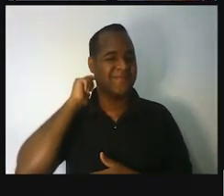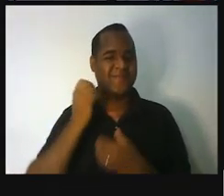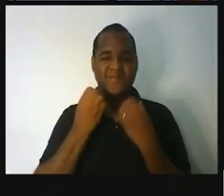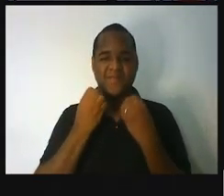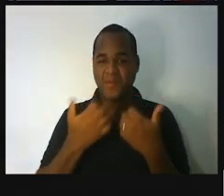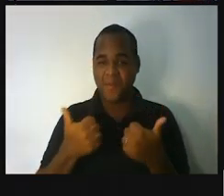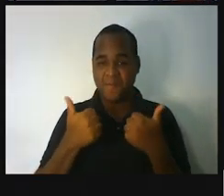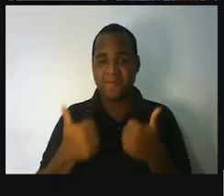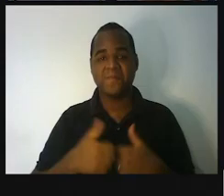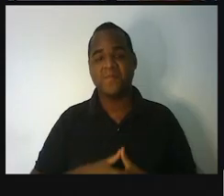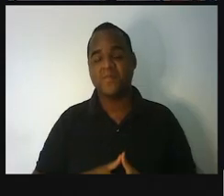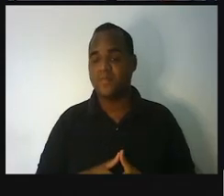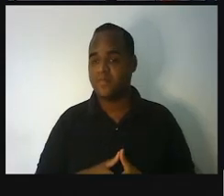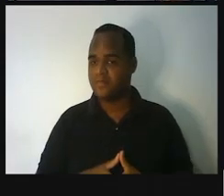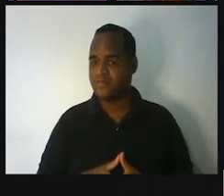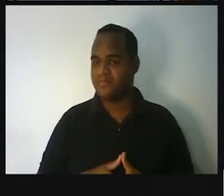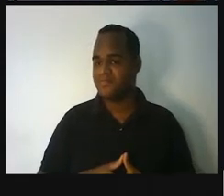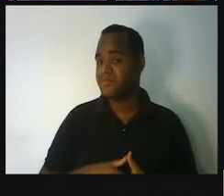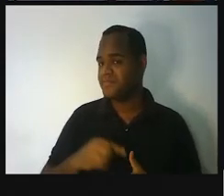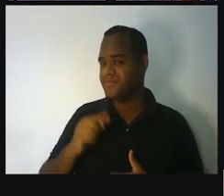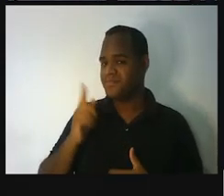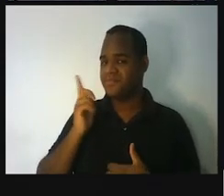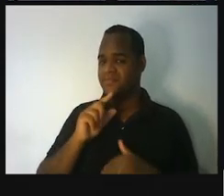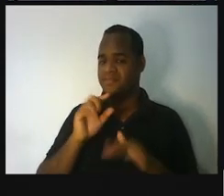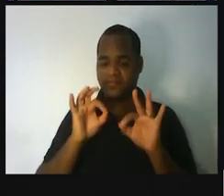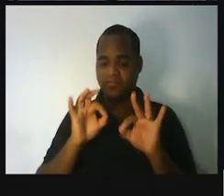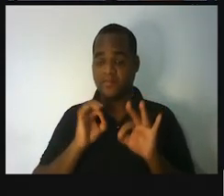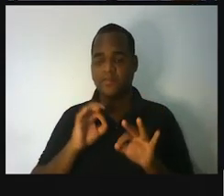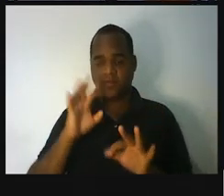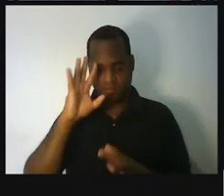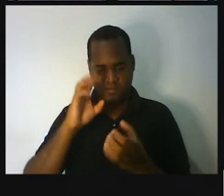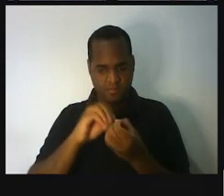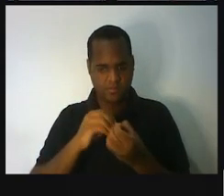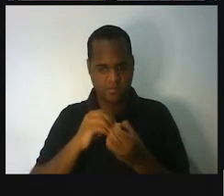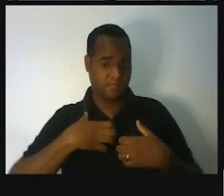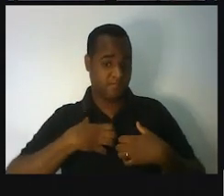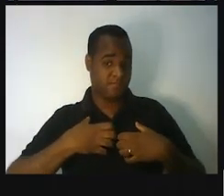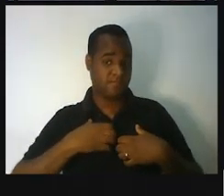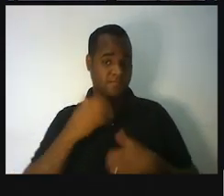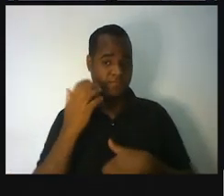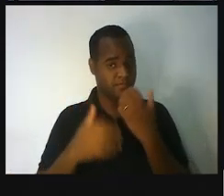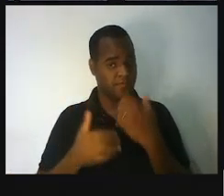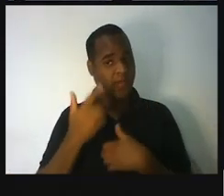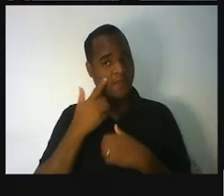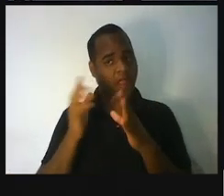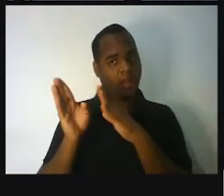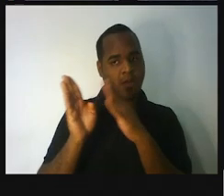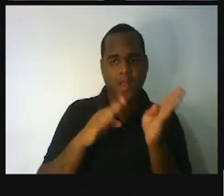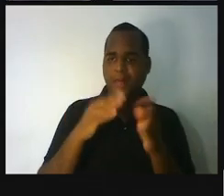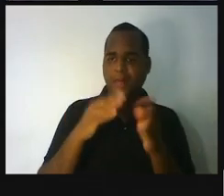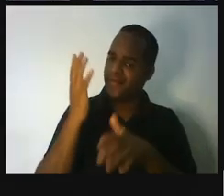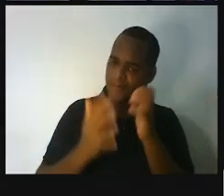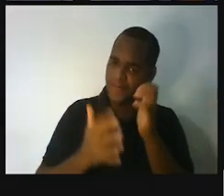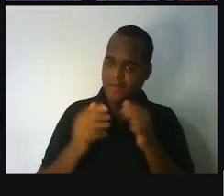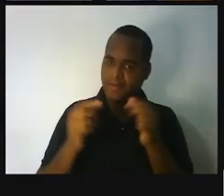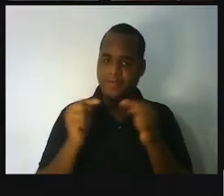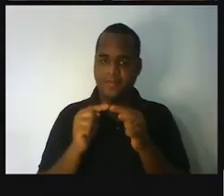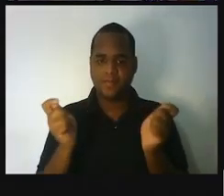raciocinar e vai tentar entender que faz sentido, que o que a gente vai ver faz sentido, tá bom?